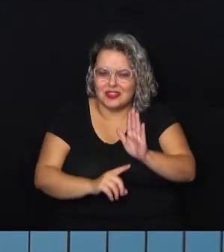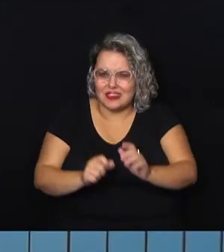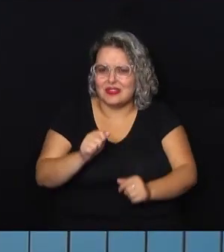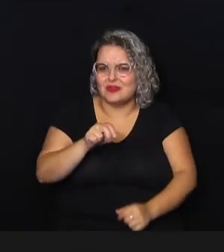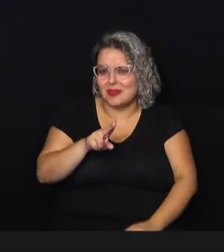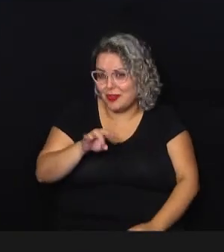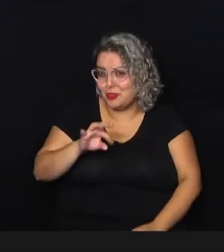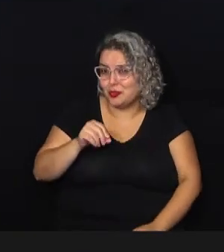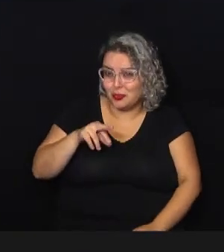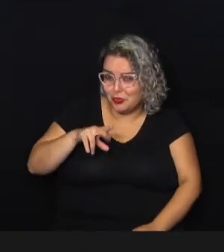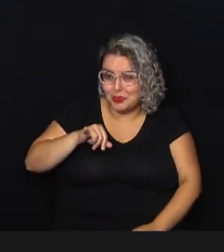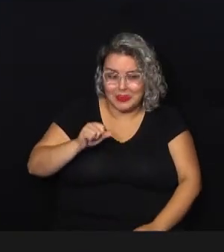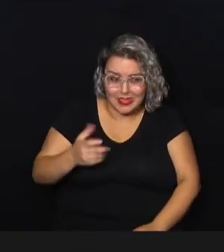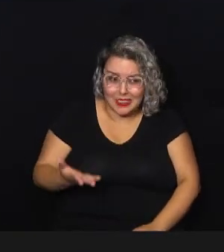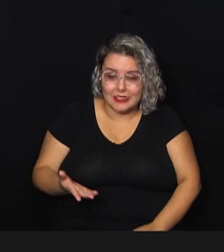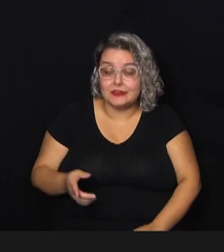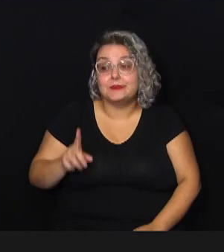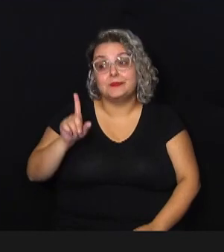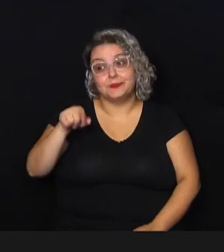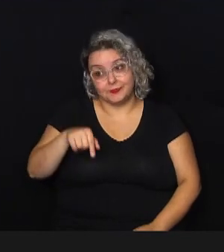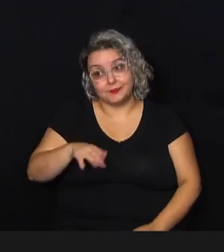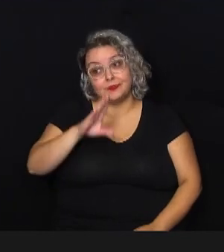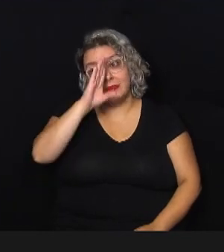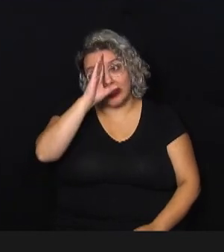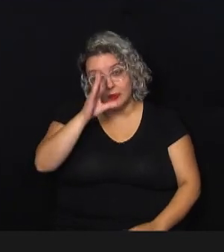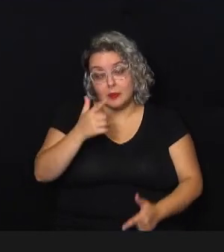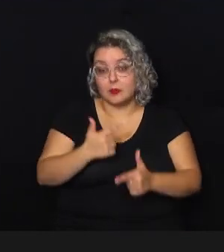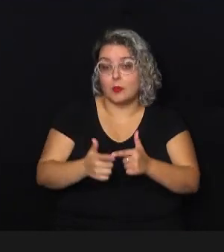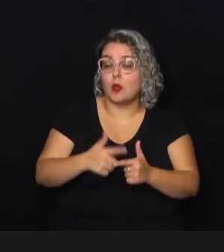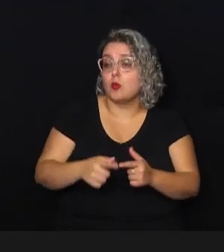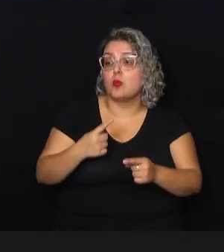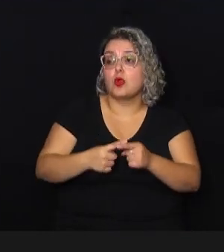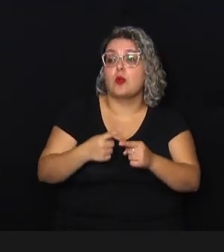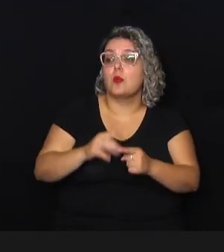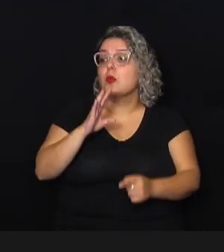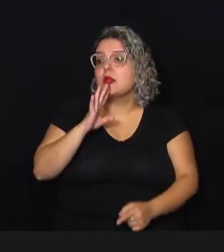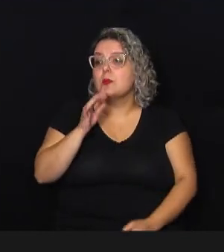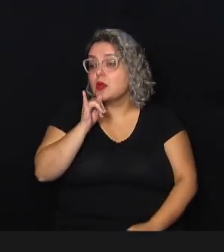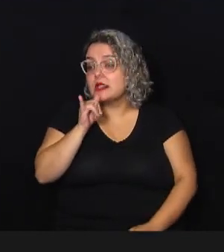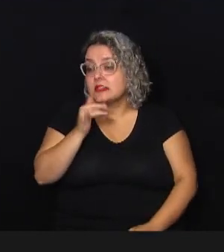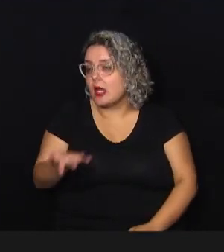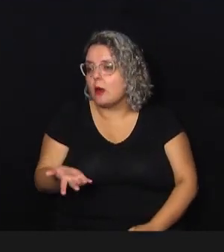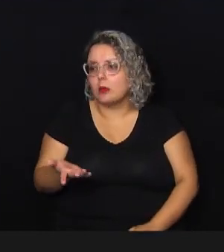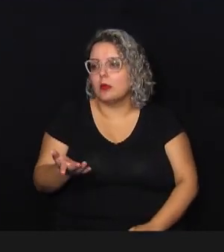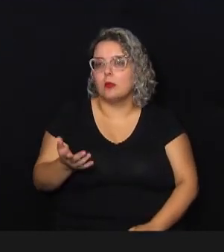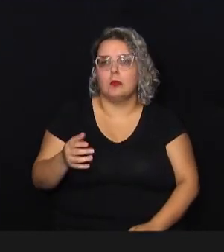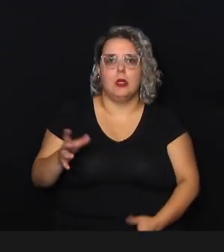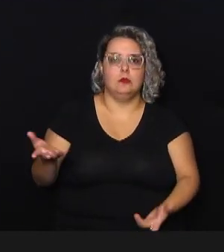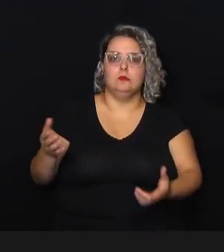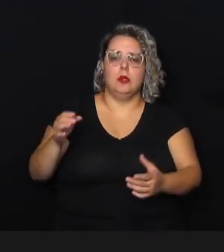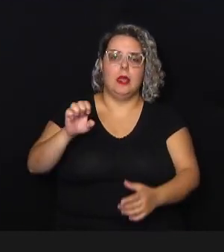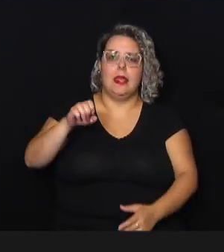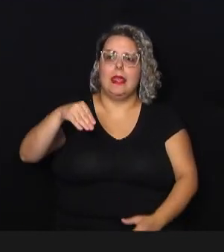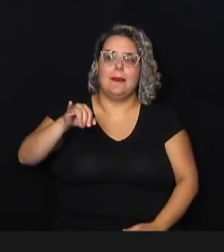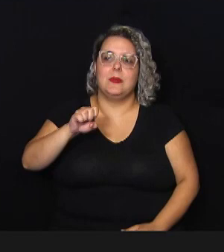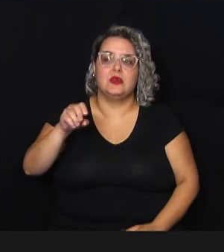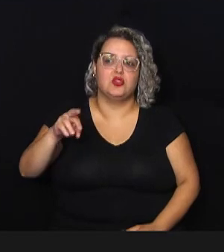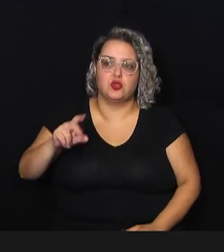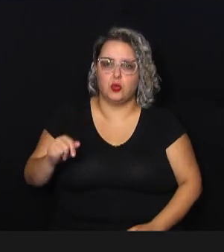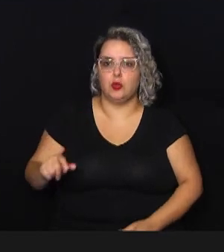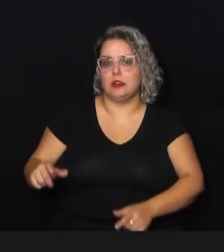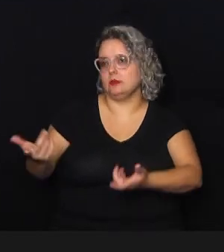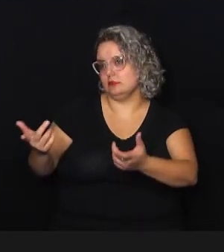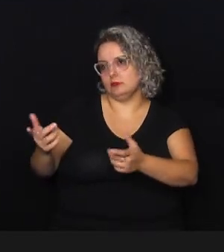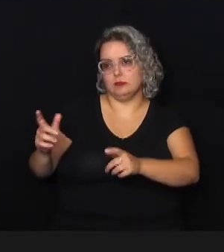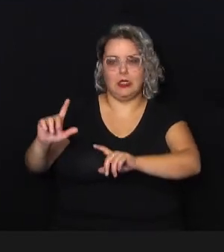Realmente, esse é o principal problema, né? Porque, por exemplo, uma emissora tem todo um trabalho para